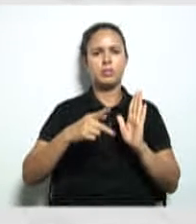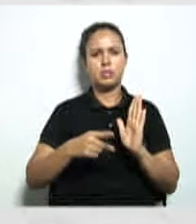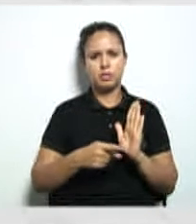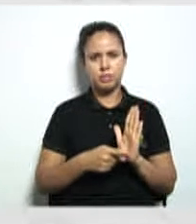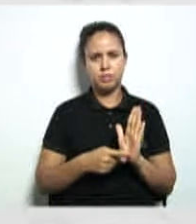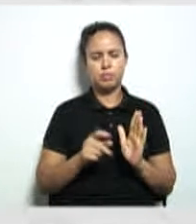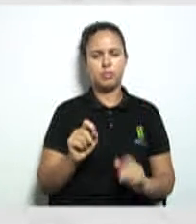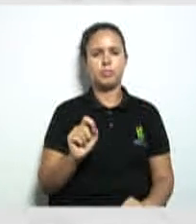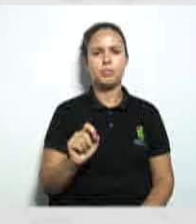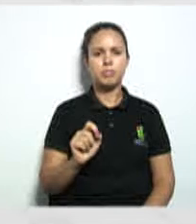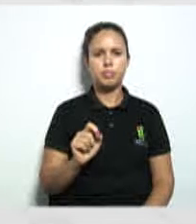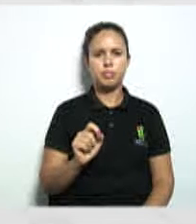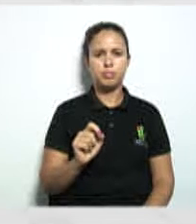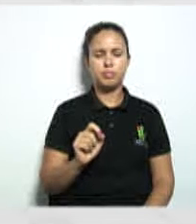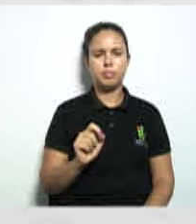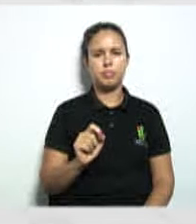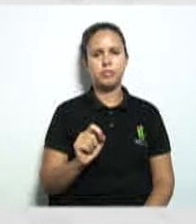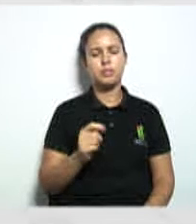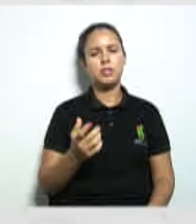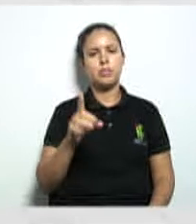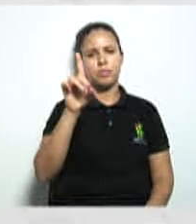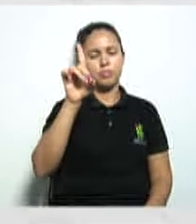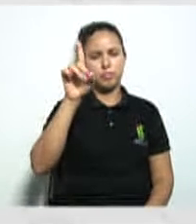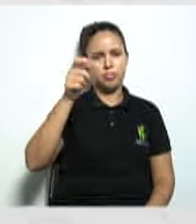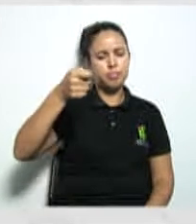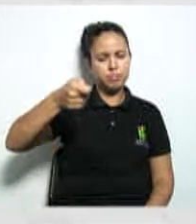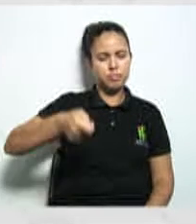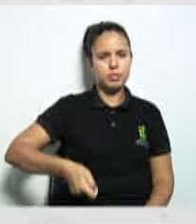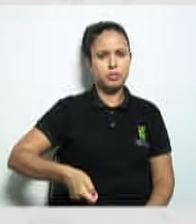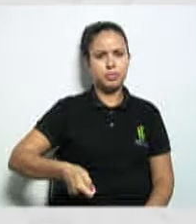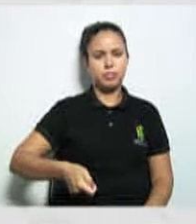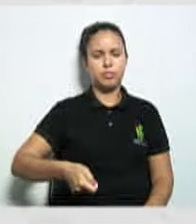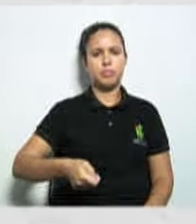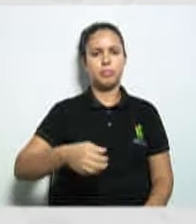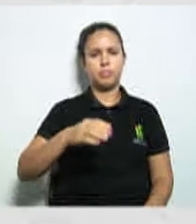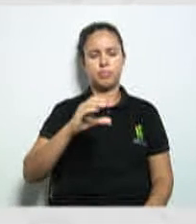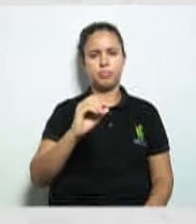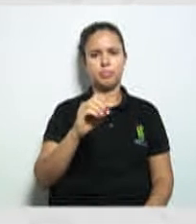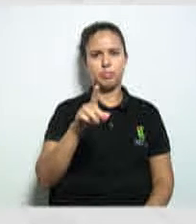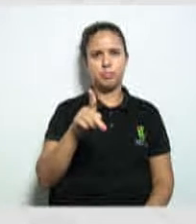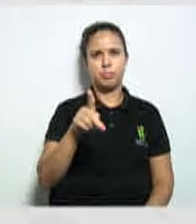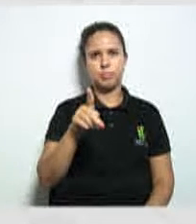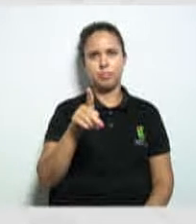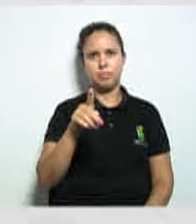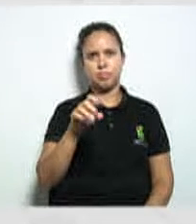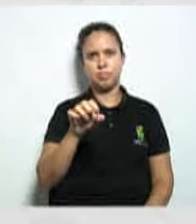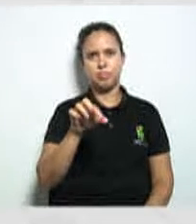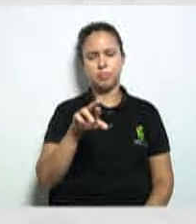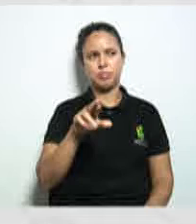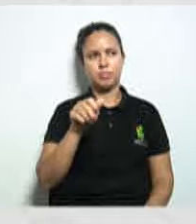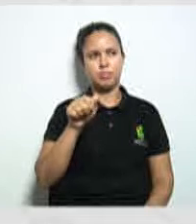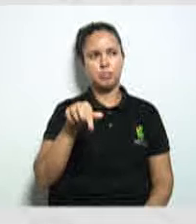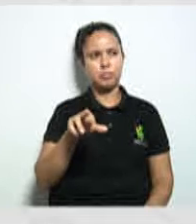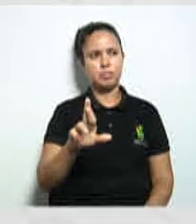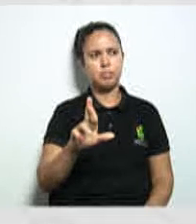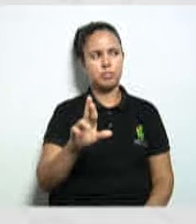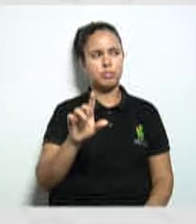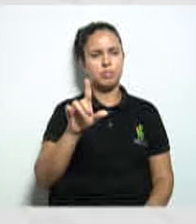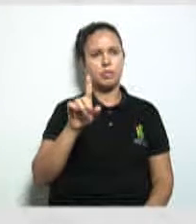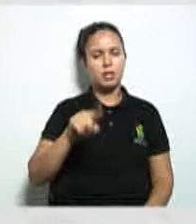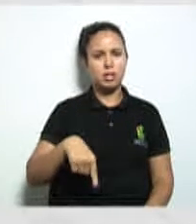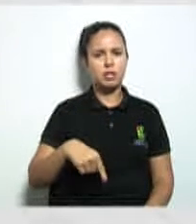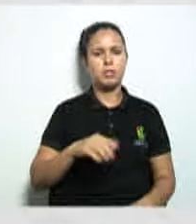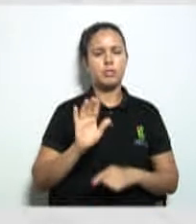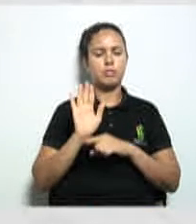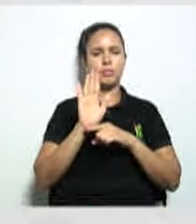significa? Quando diz o dever de operar, ou seja, participar